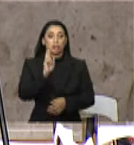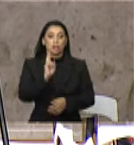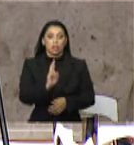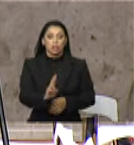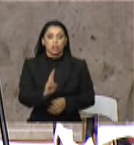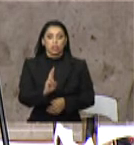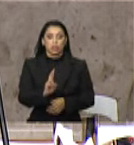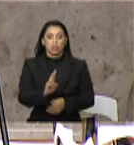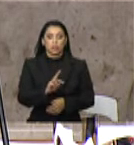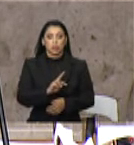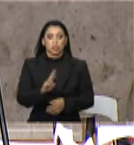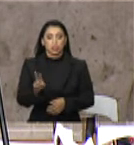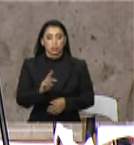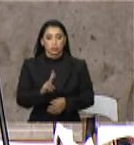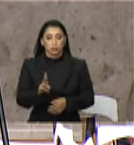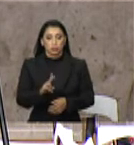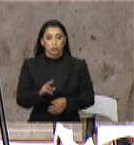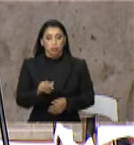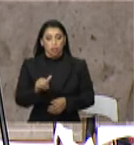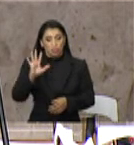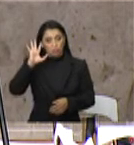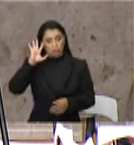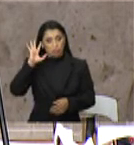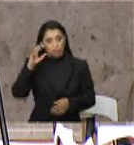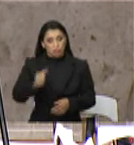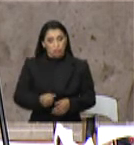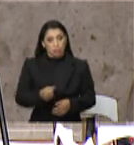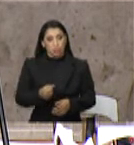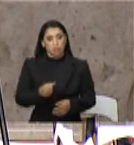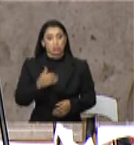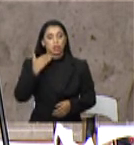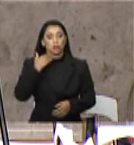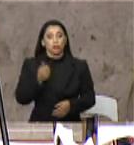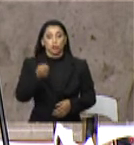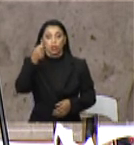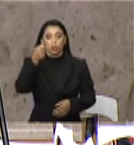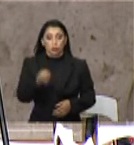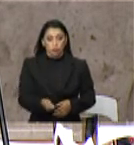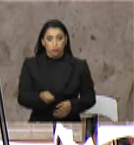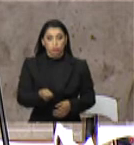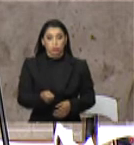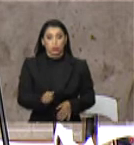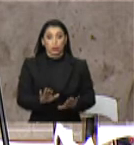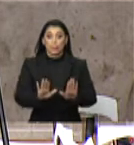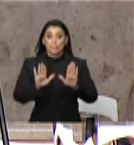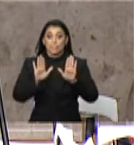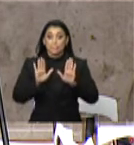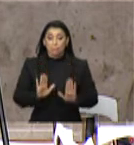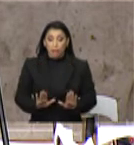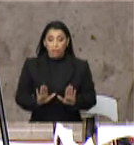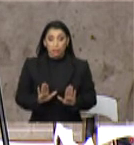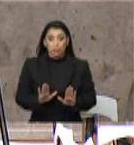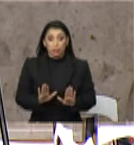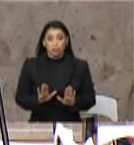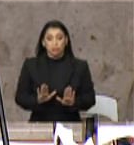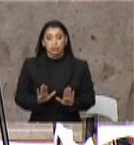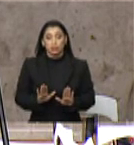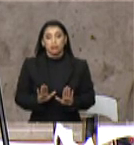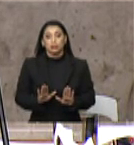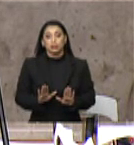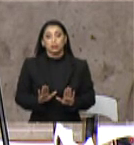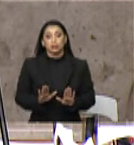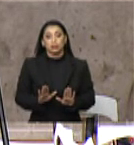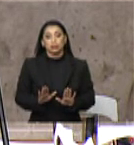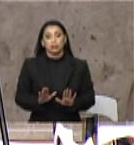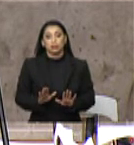rescisória para desconstituir a decisão democrática atacada mas desde